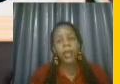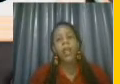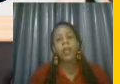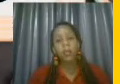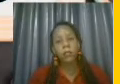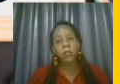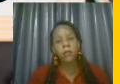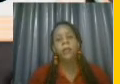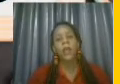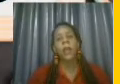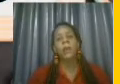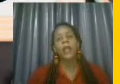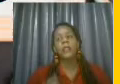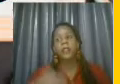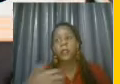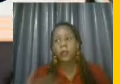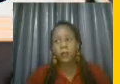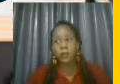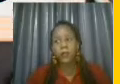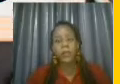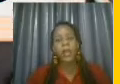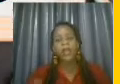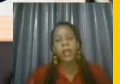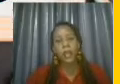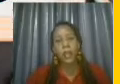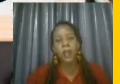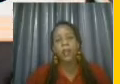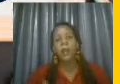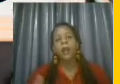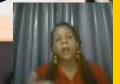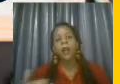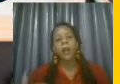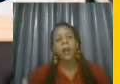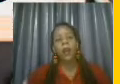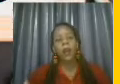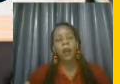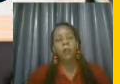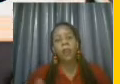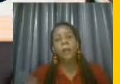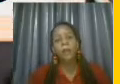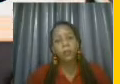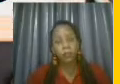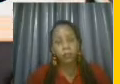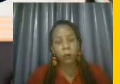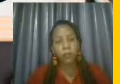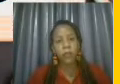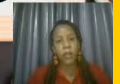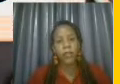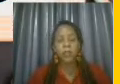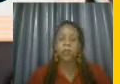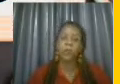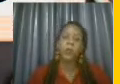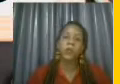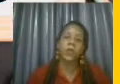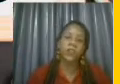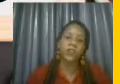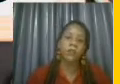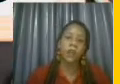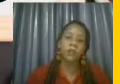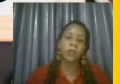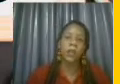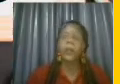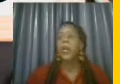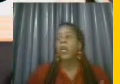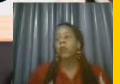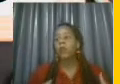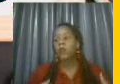acabavam guerreando, né, para não se renderem aos caprichos dos portugueses. Então, os portugueses